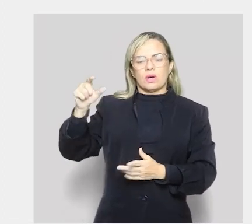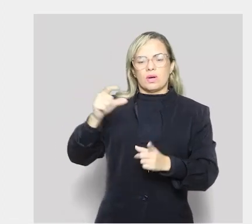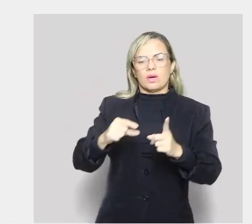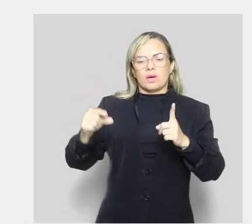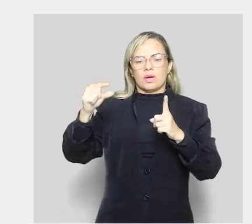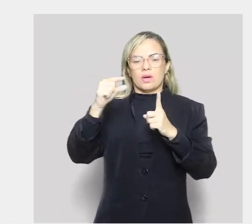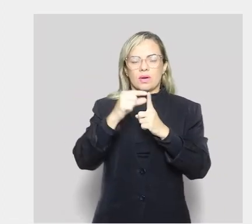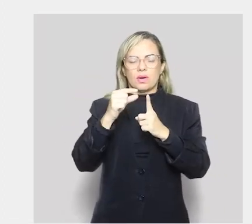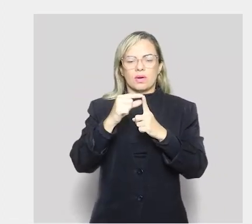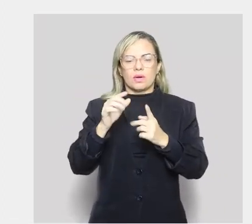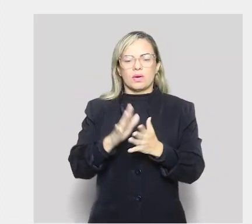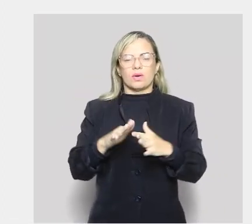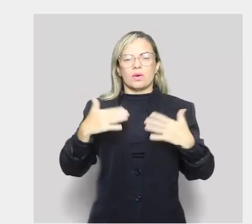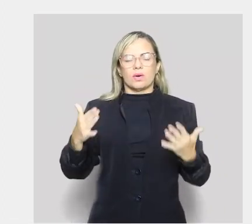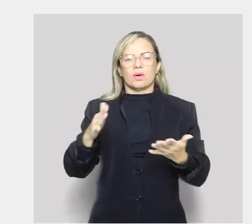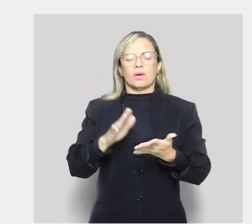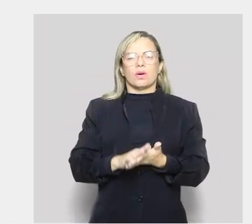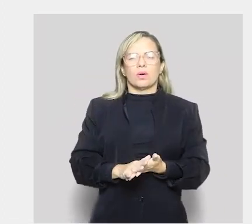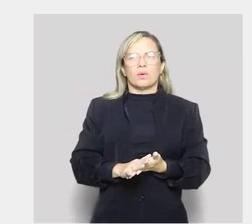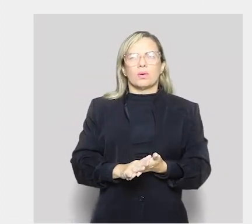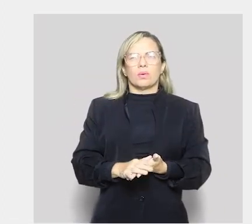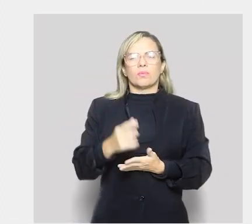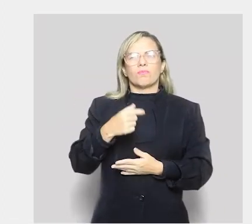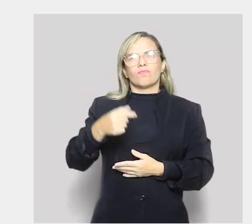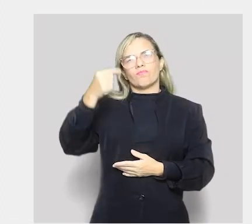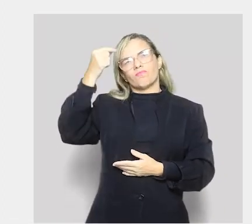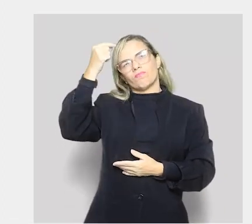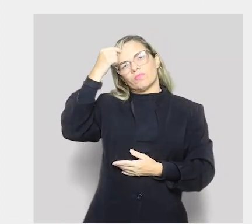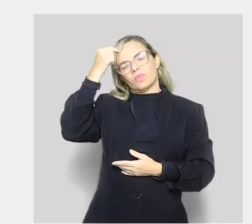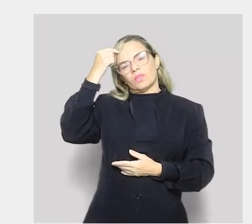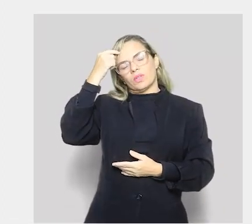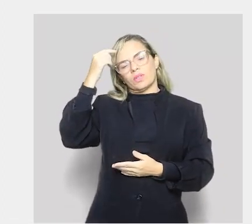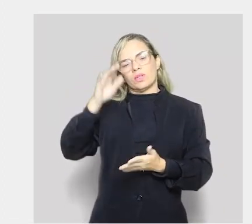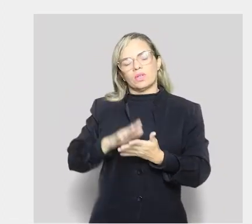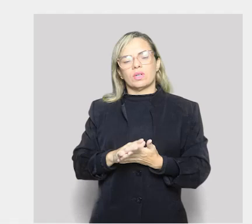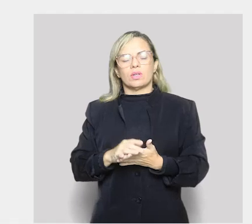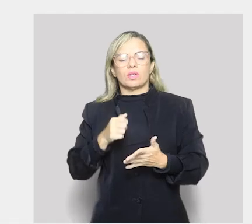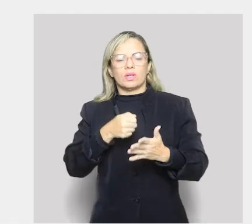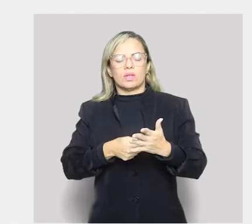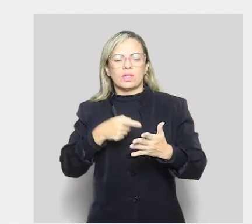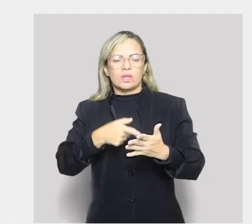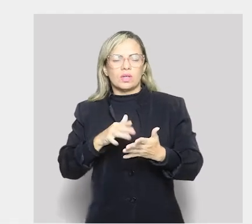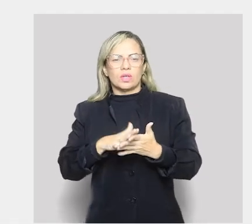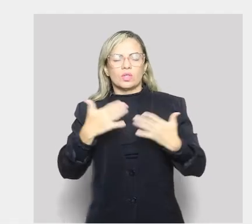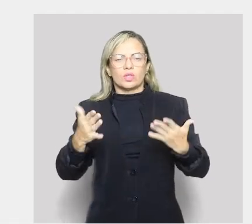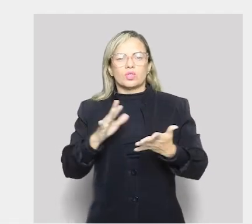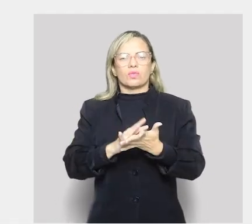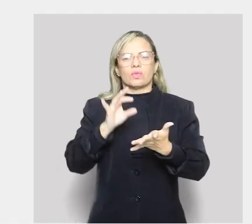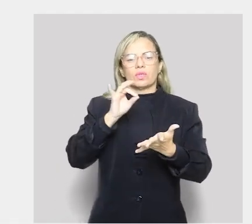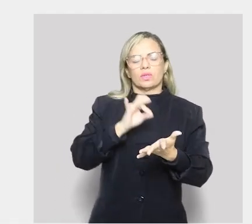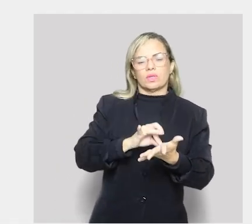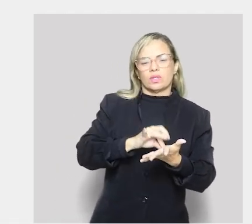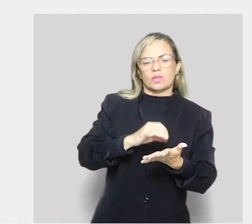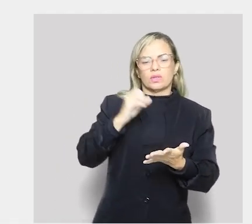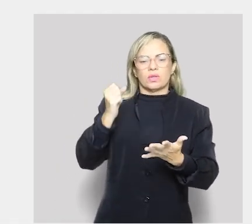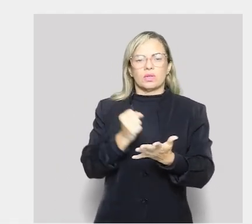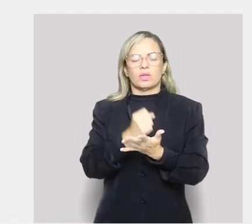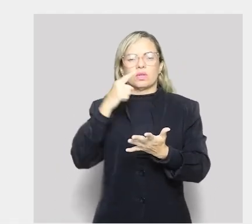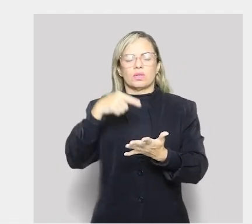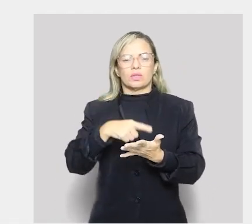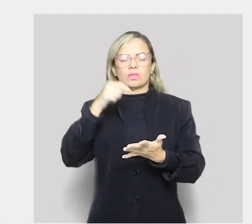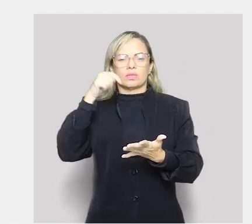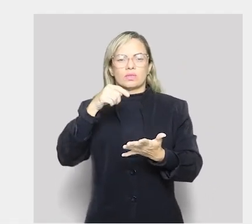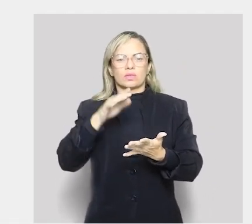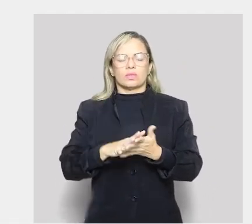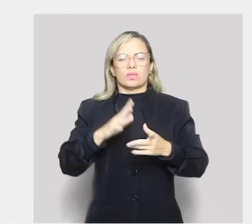palavra legitimação nos remete ao quê? À autoridade, a uma espécie de autenticação. Tudo que eu falo dentro